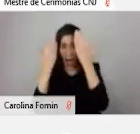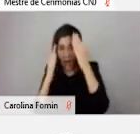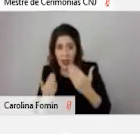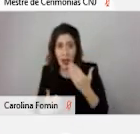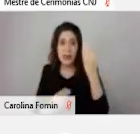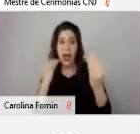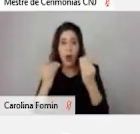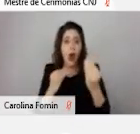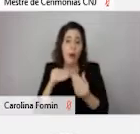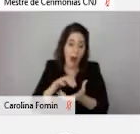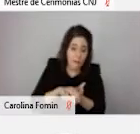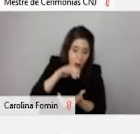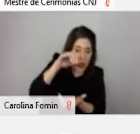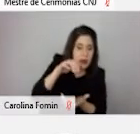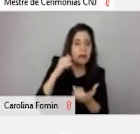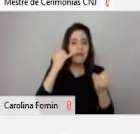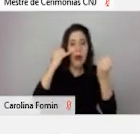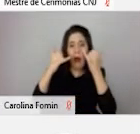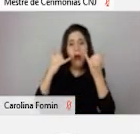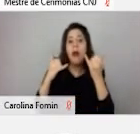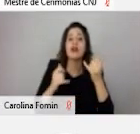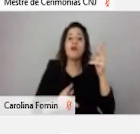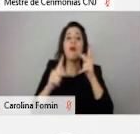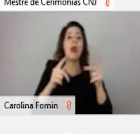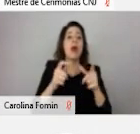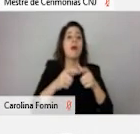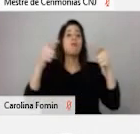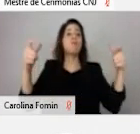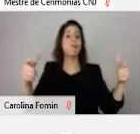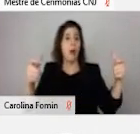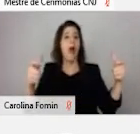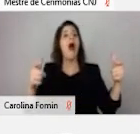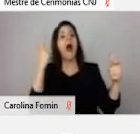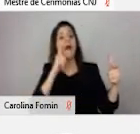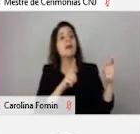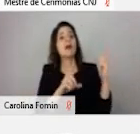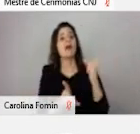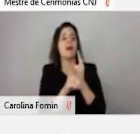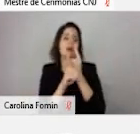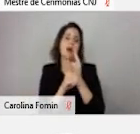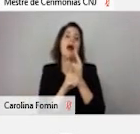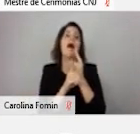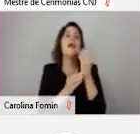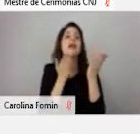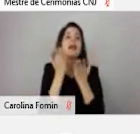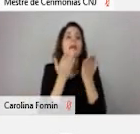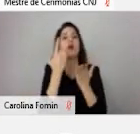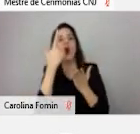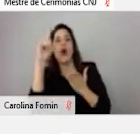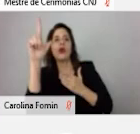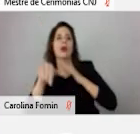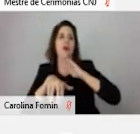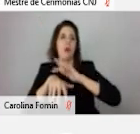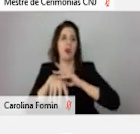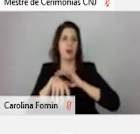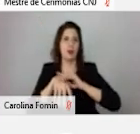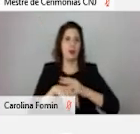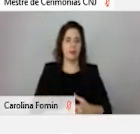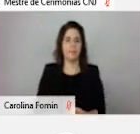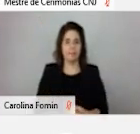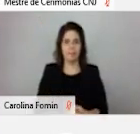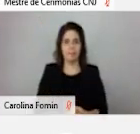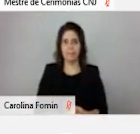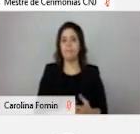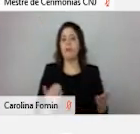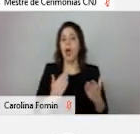to develop treatments for other diseases. But eu vou avançar um pouco aqui, mas basicamente acho que a informação que eu queria passar para vocês